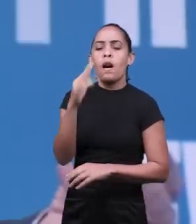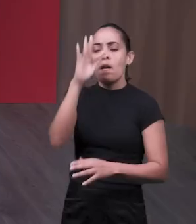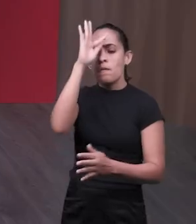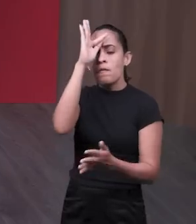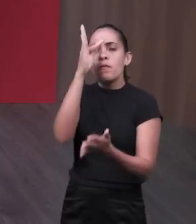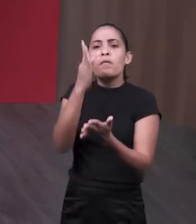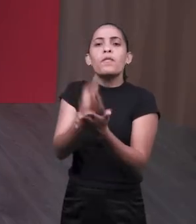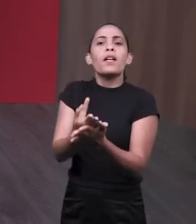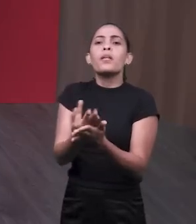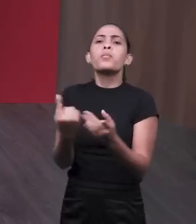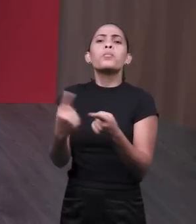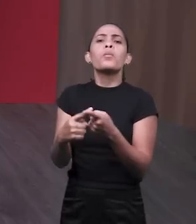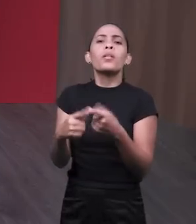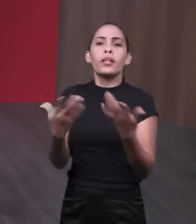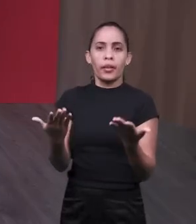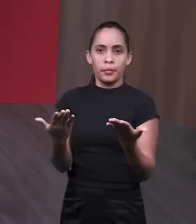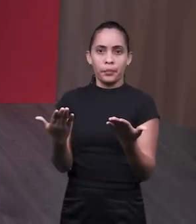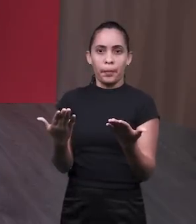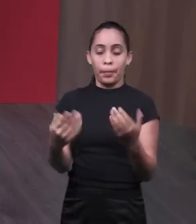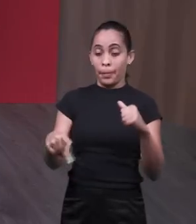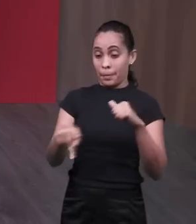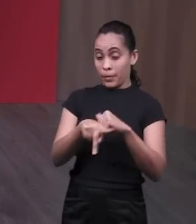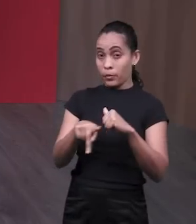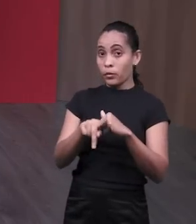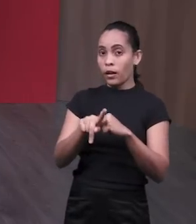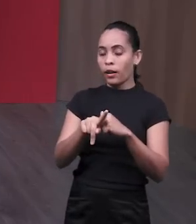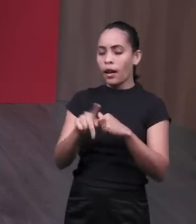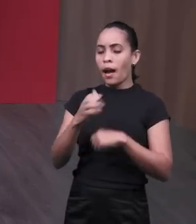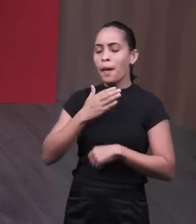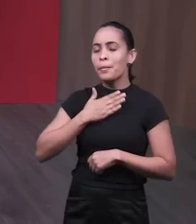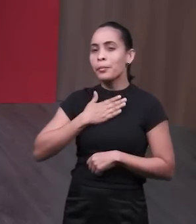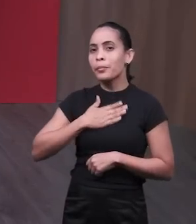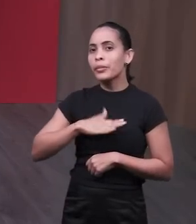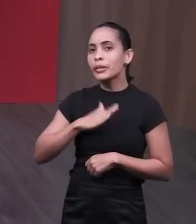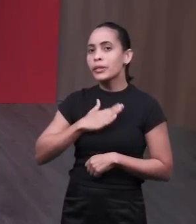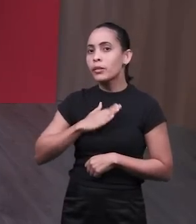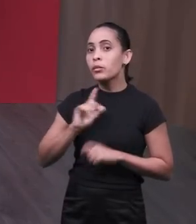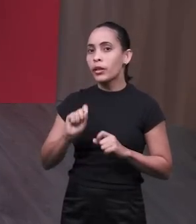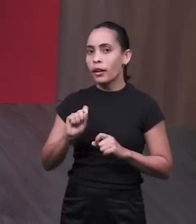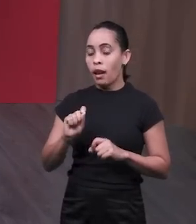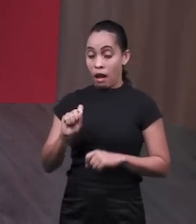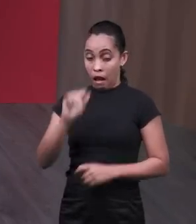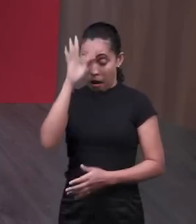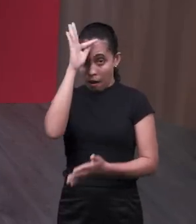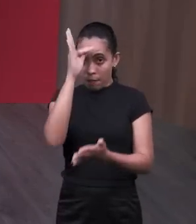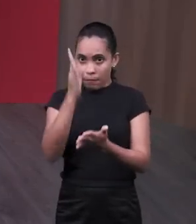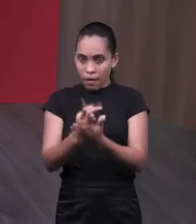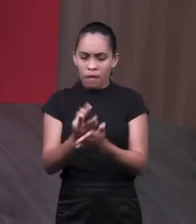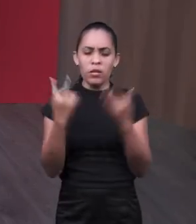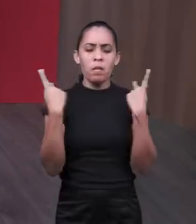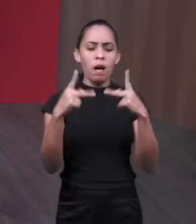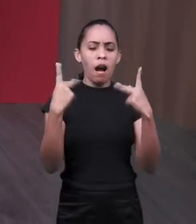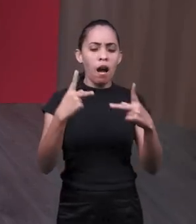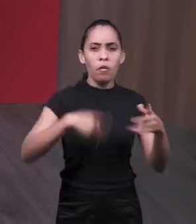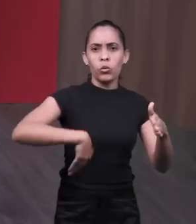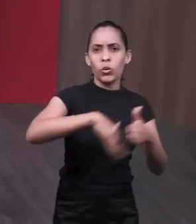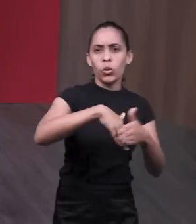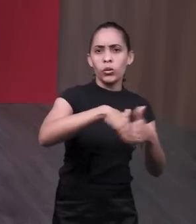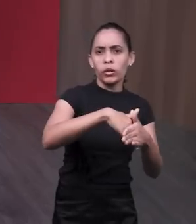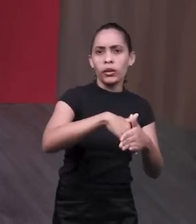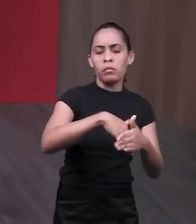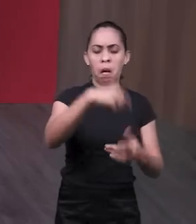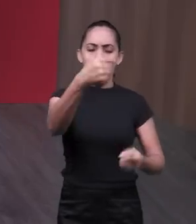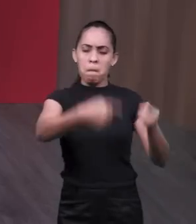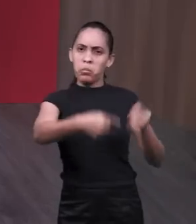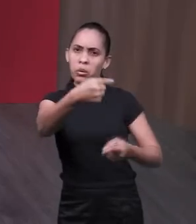que Pedro coloca mansidão? Porque não debate. A fé não é um discurso, não é um time de futebol, não é um